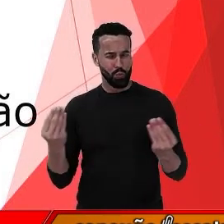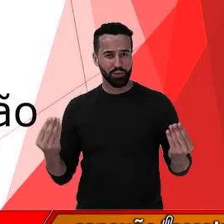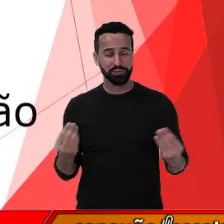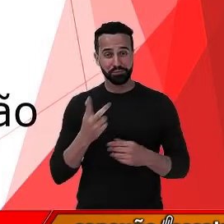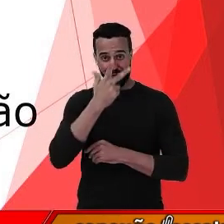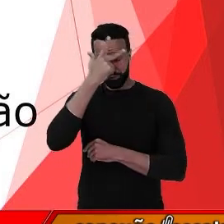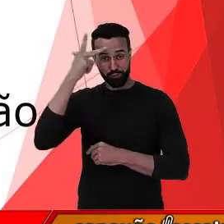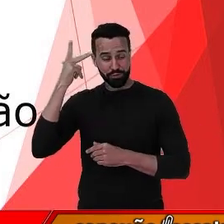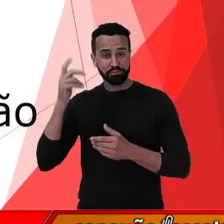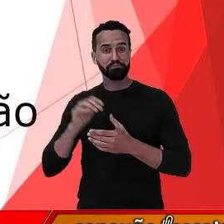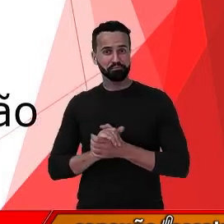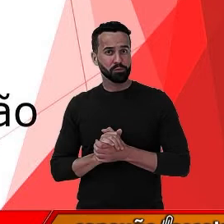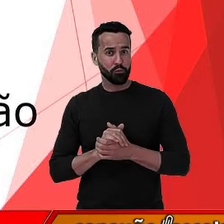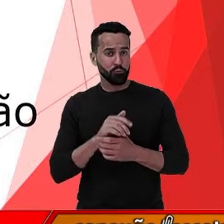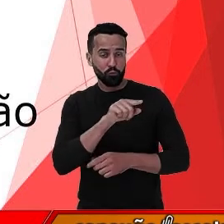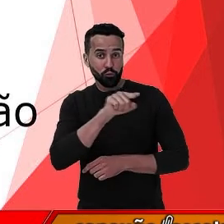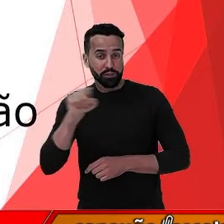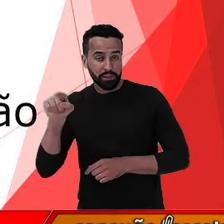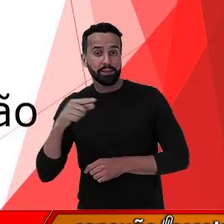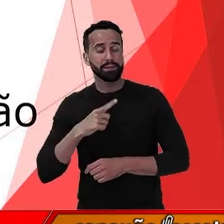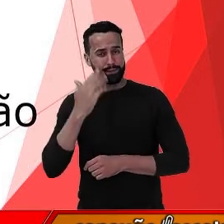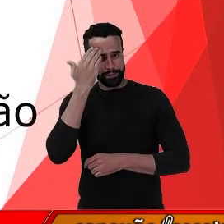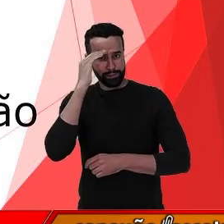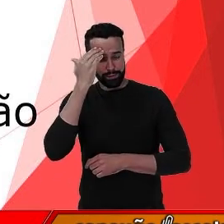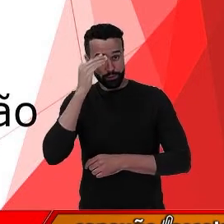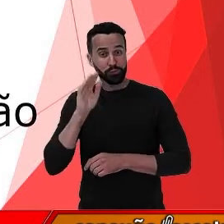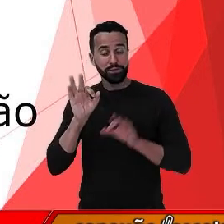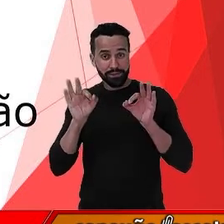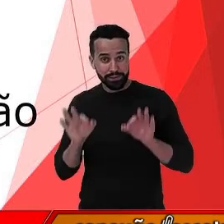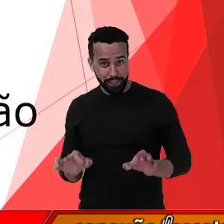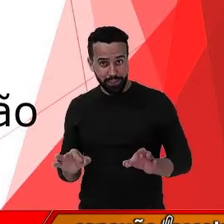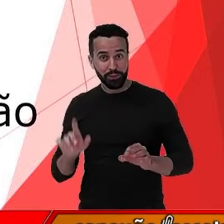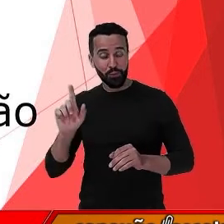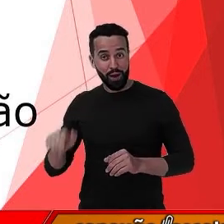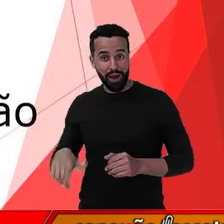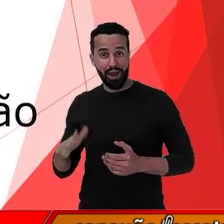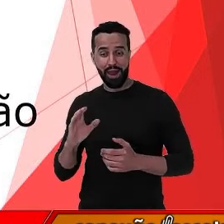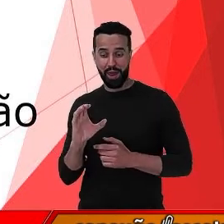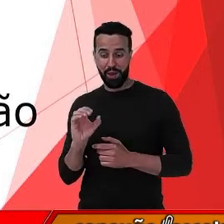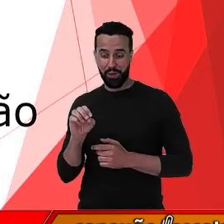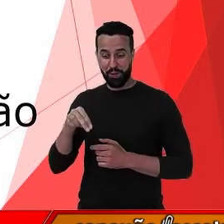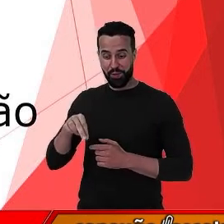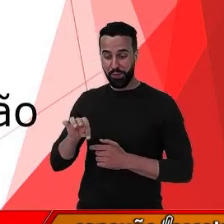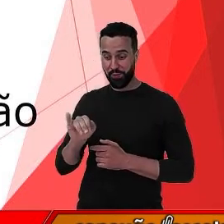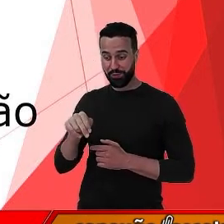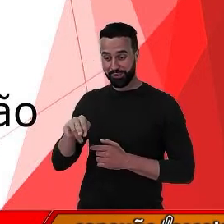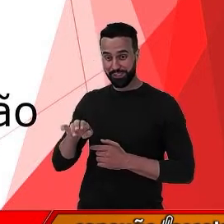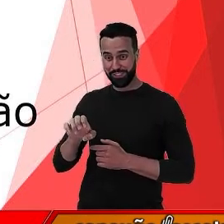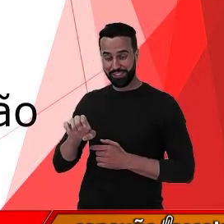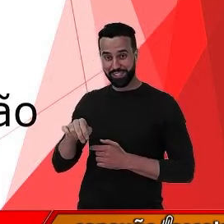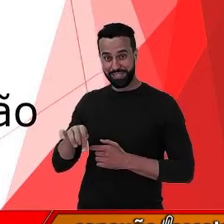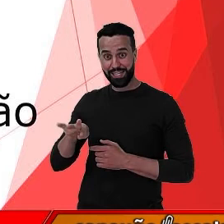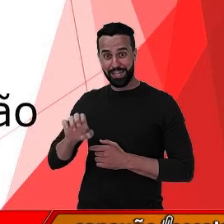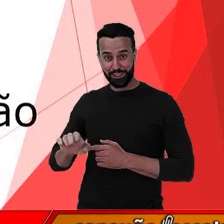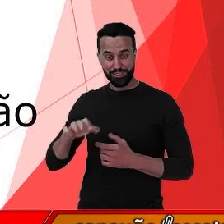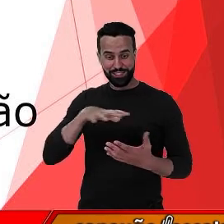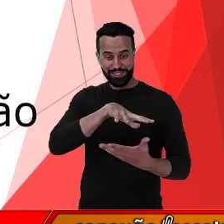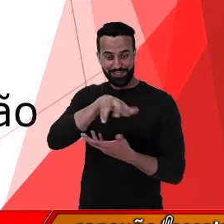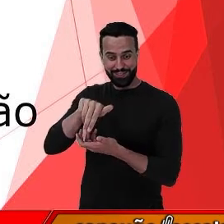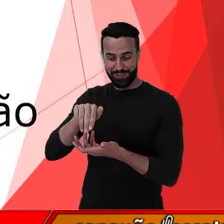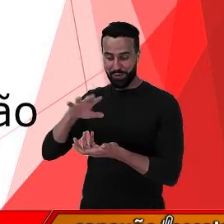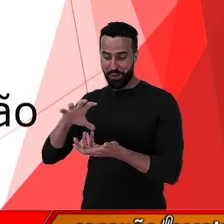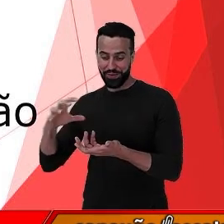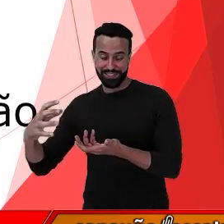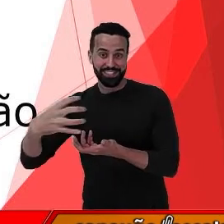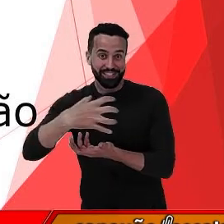você não ouviu errado. O continente africano. Isso mesmo. A África não é um país. Acredite,